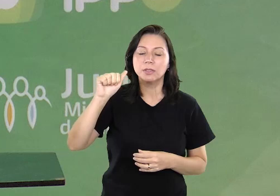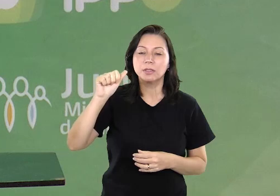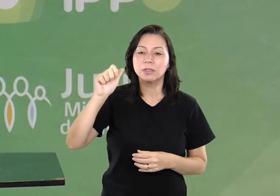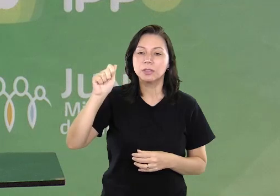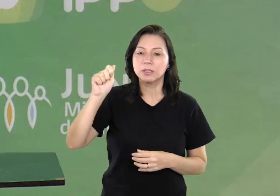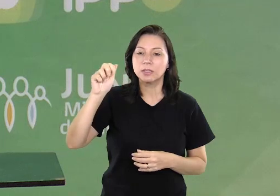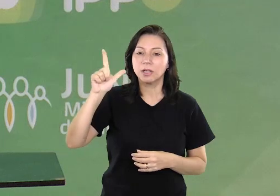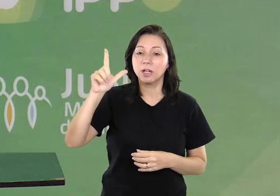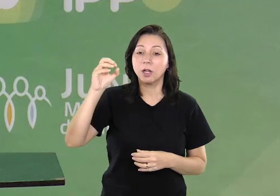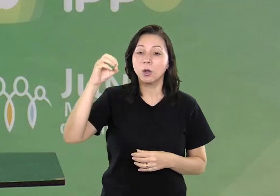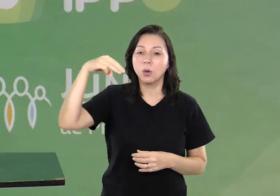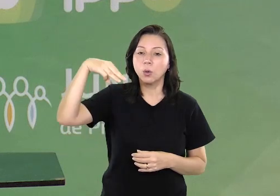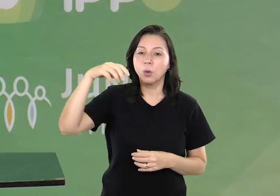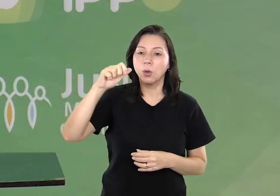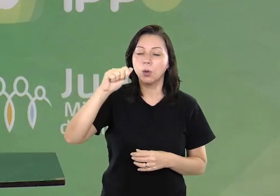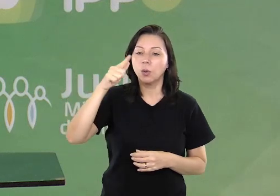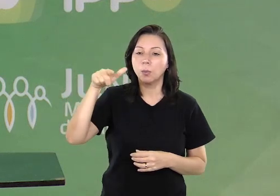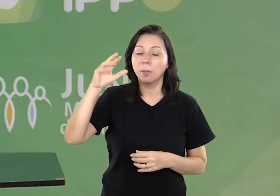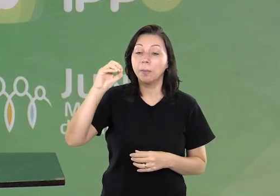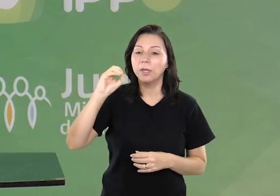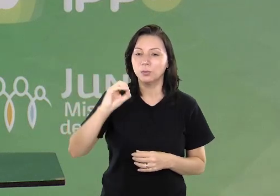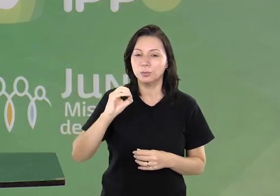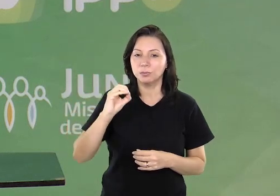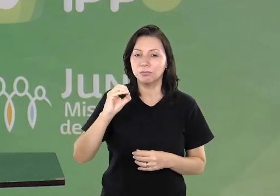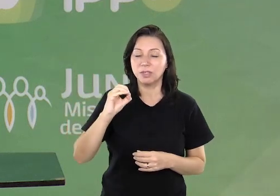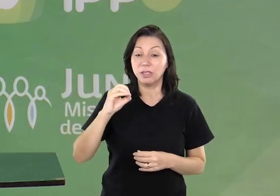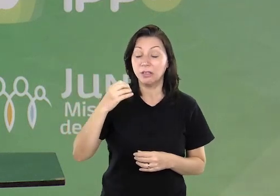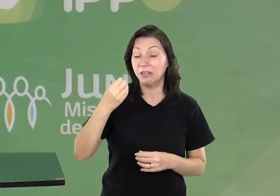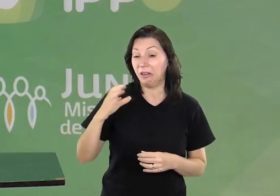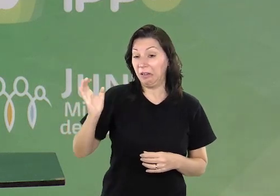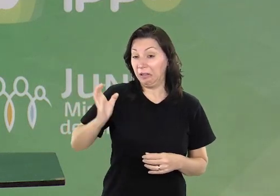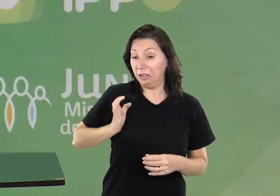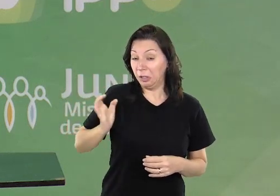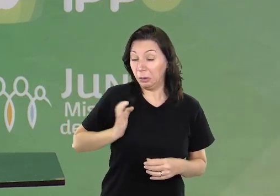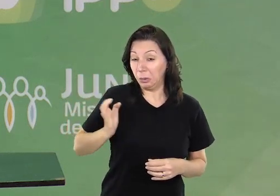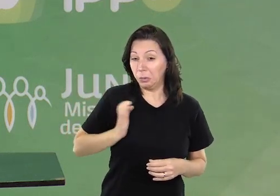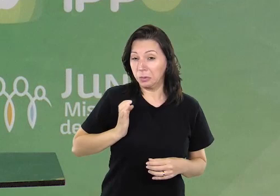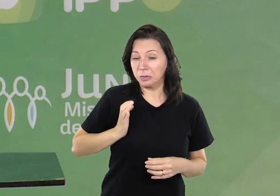era o mais rico era o mais sábio